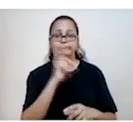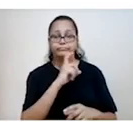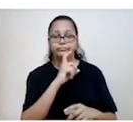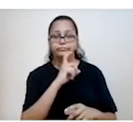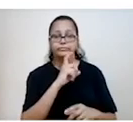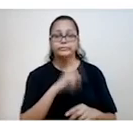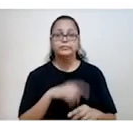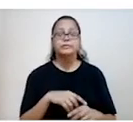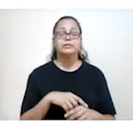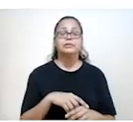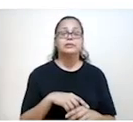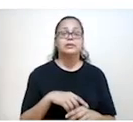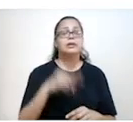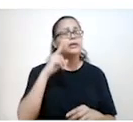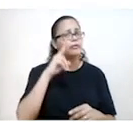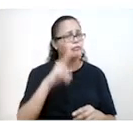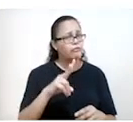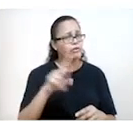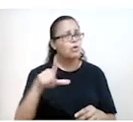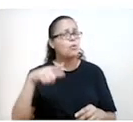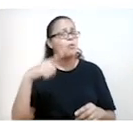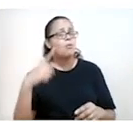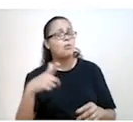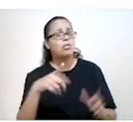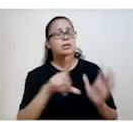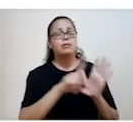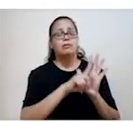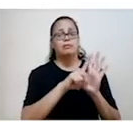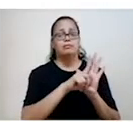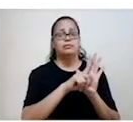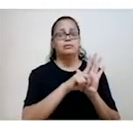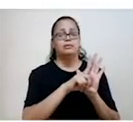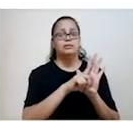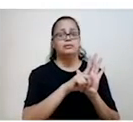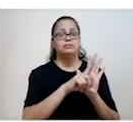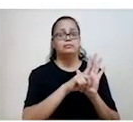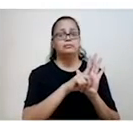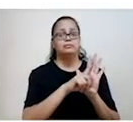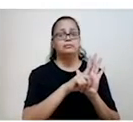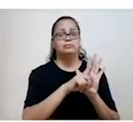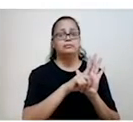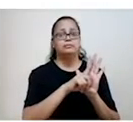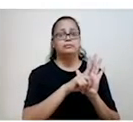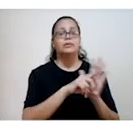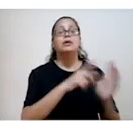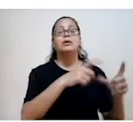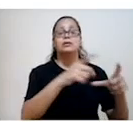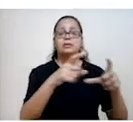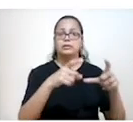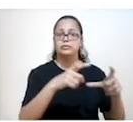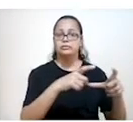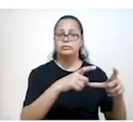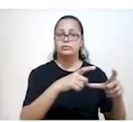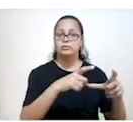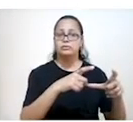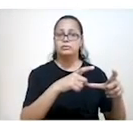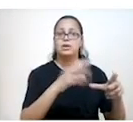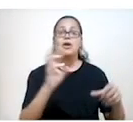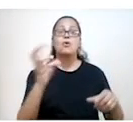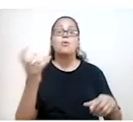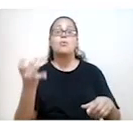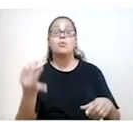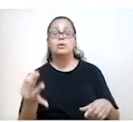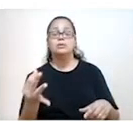ia ter que descobrir outra lei, tá? Outra lei que associasse a posição da figura com a quantidade de